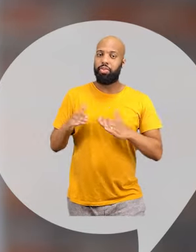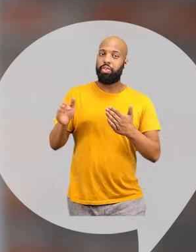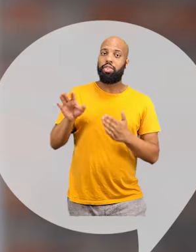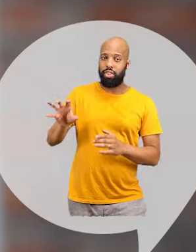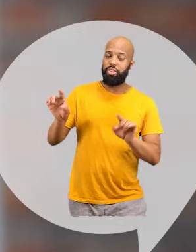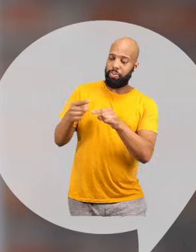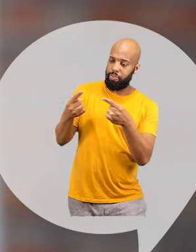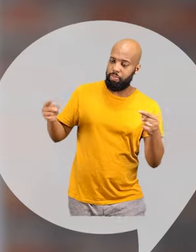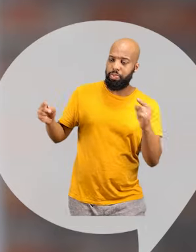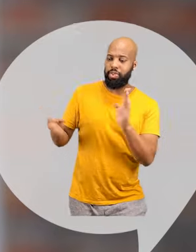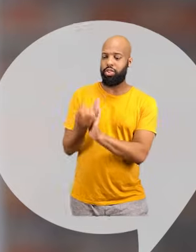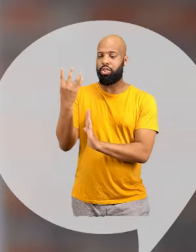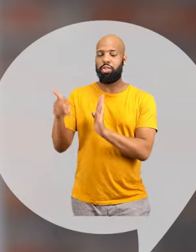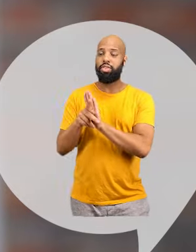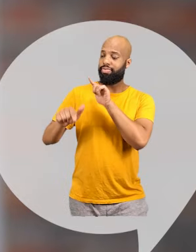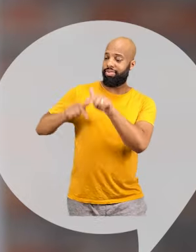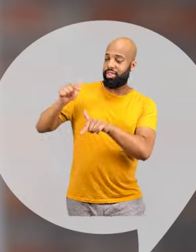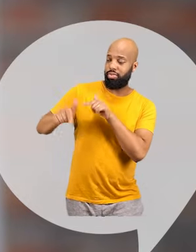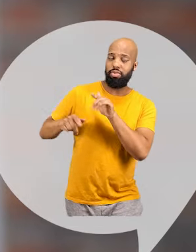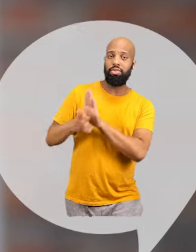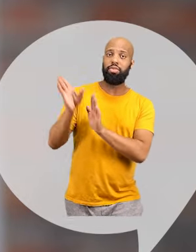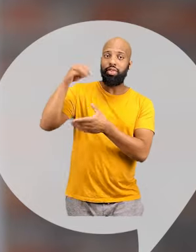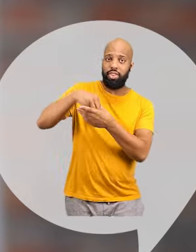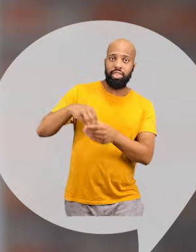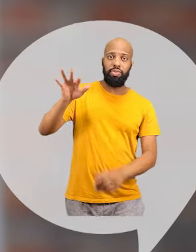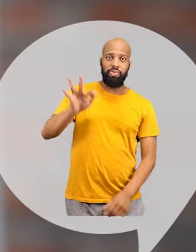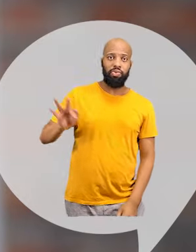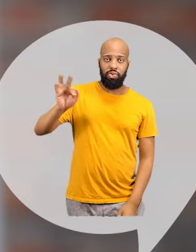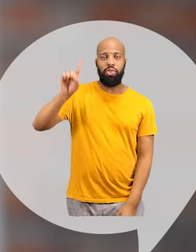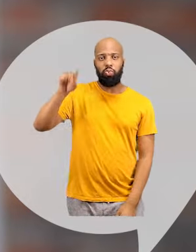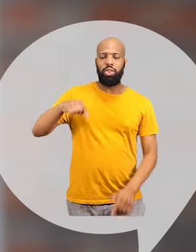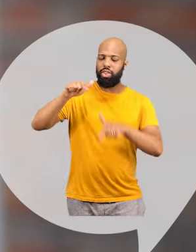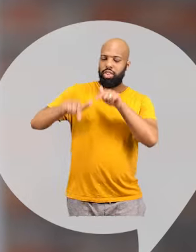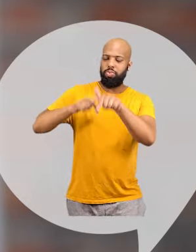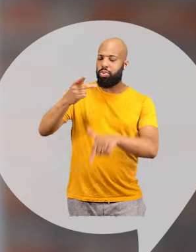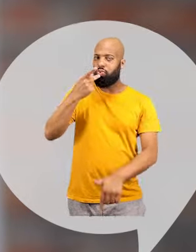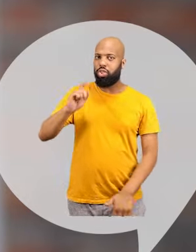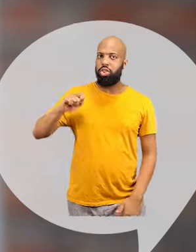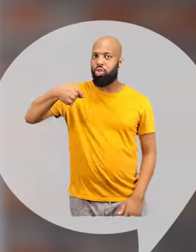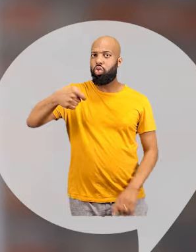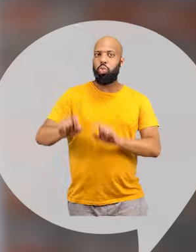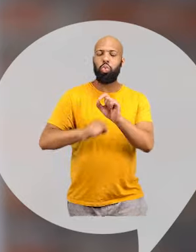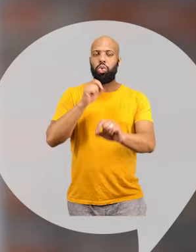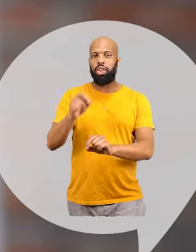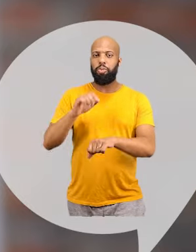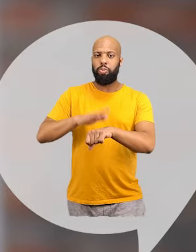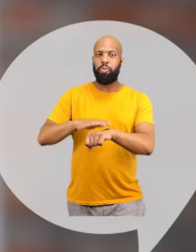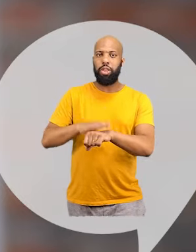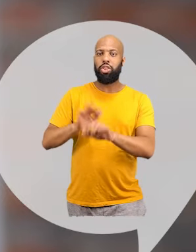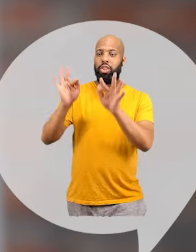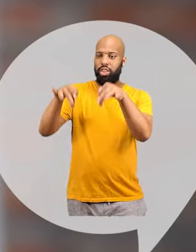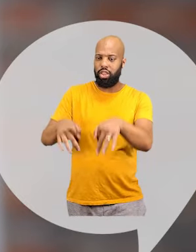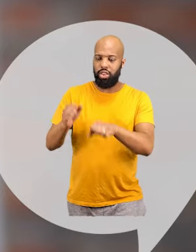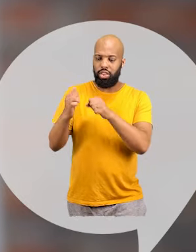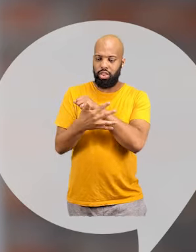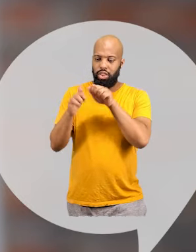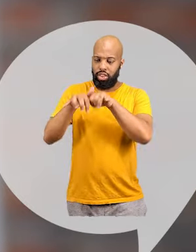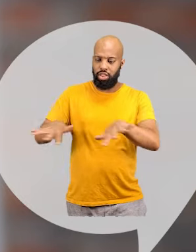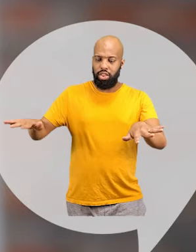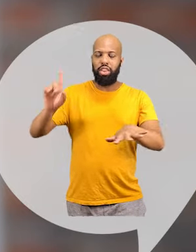essa música nasceu de um trabalho de faculdade que era um trabalho para falar sobre a saída da pandemia então a intenção